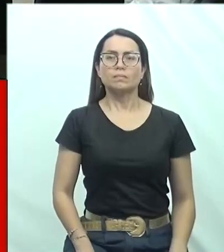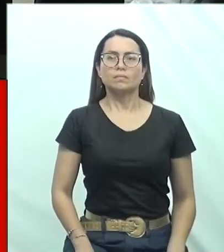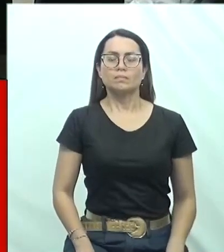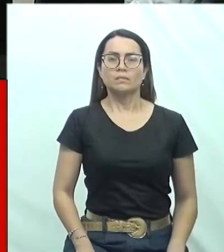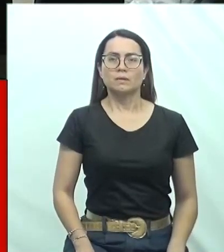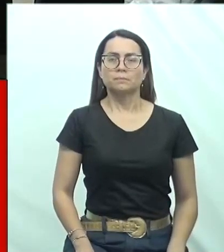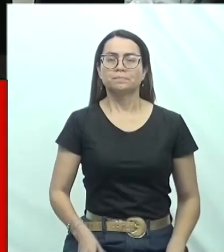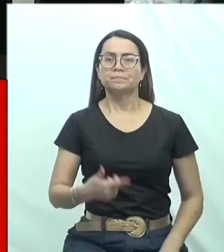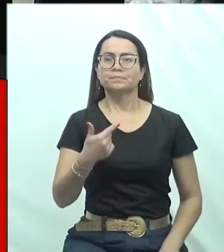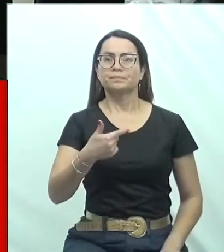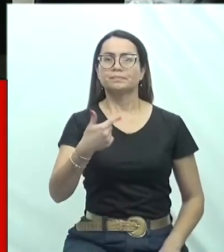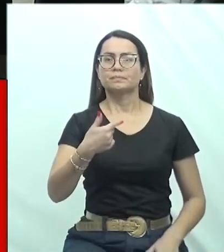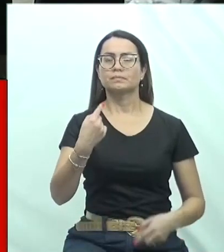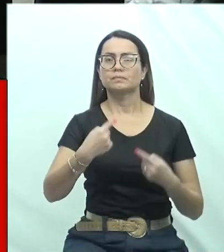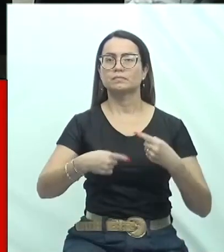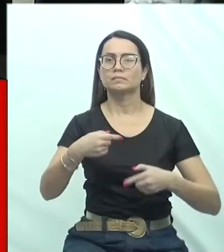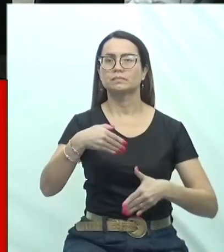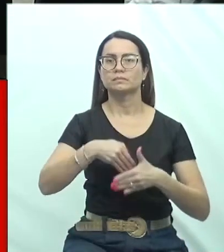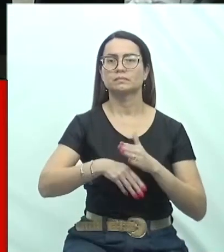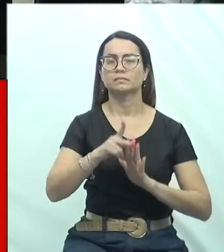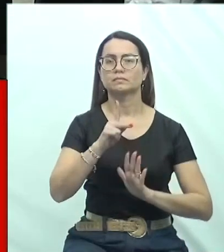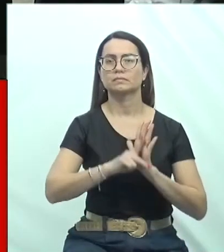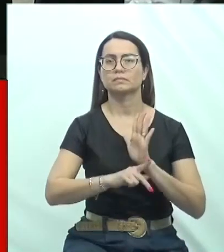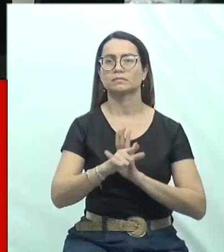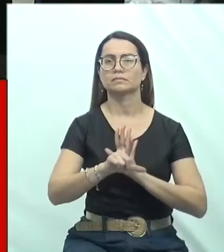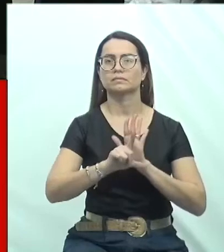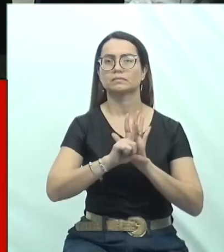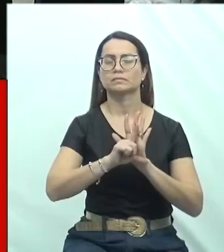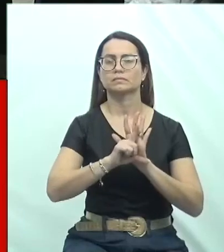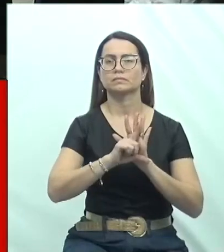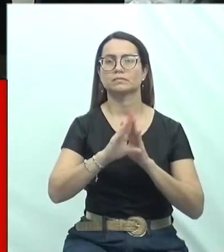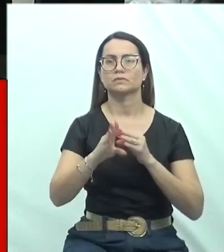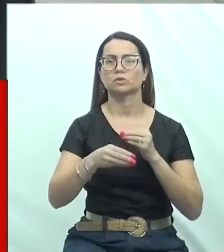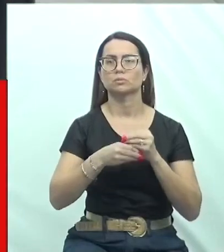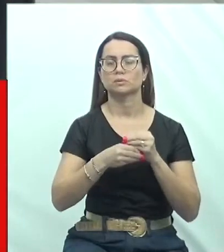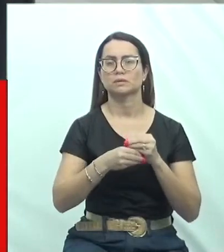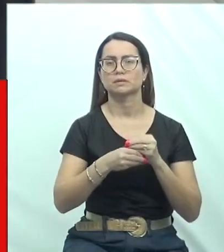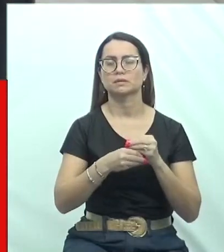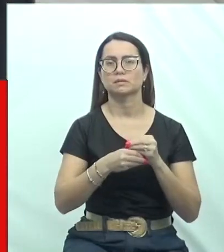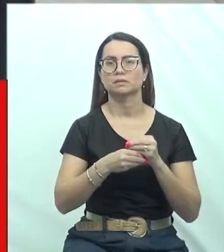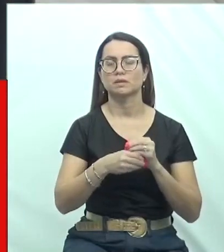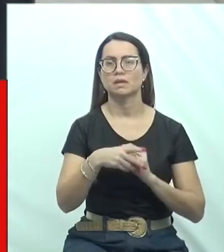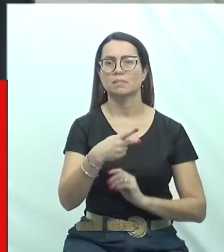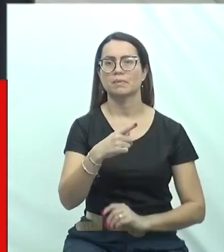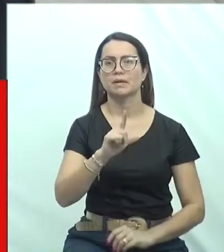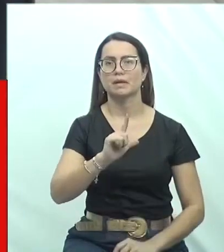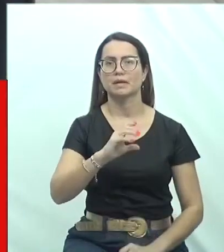Em segunda discussão e votação, o projeto de lei complementar do Poder Executivo número